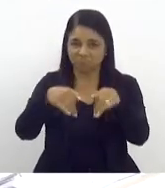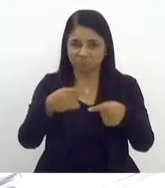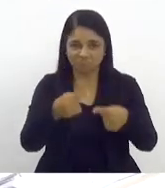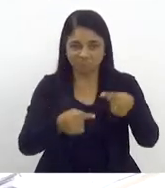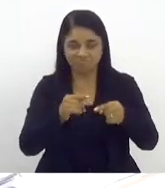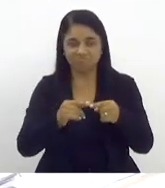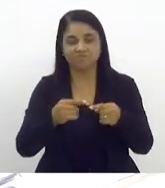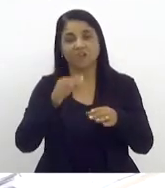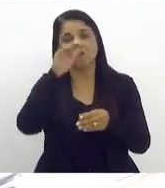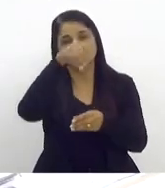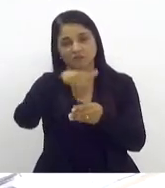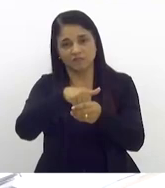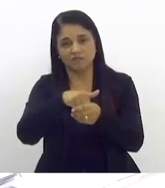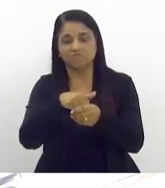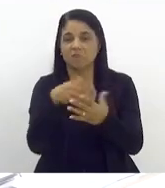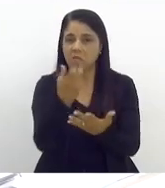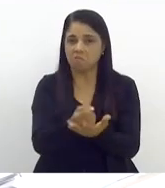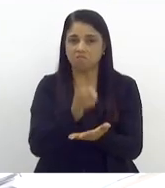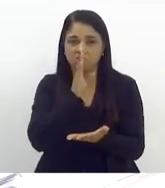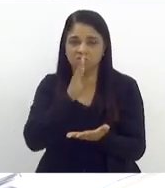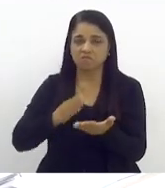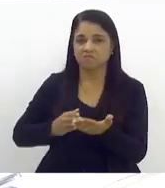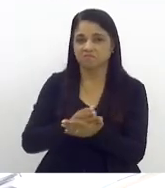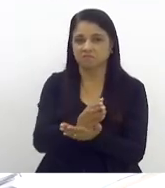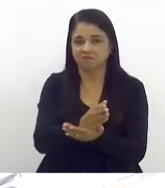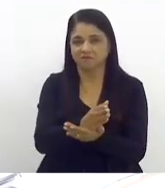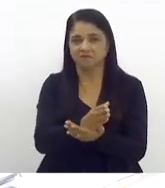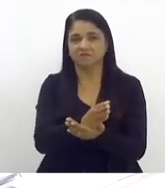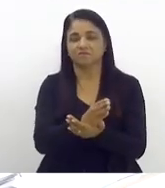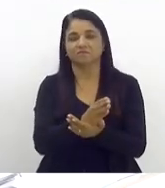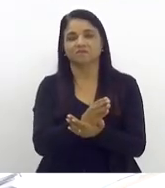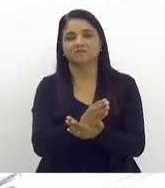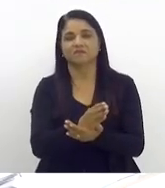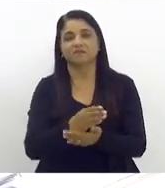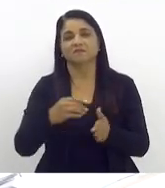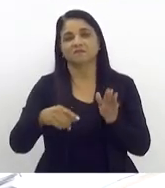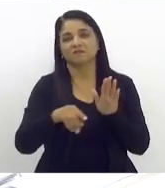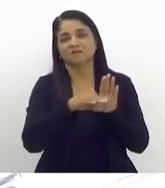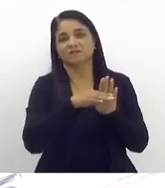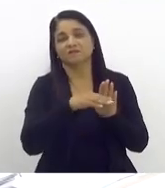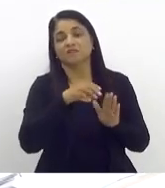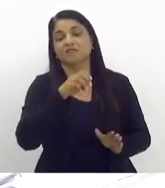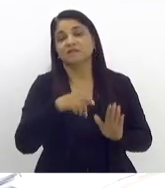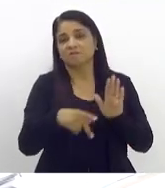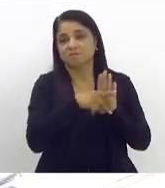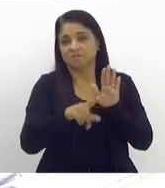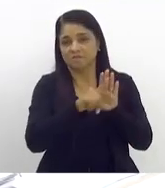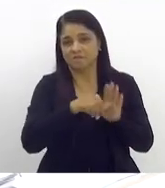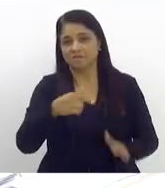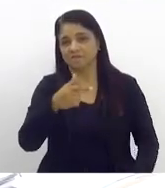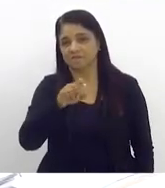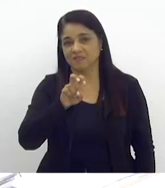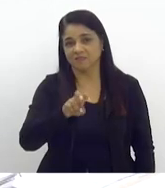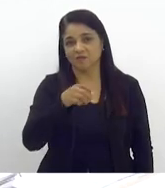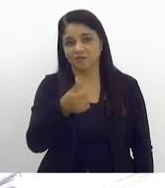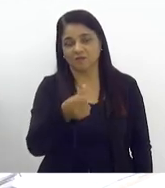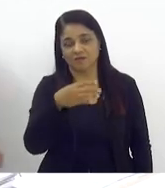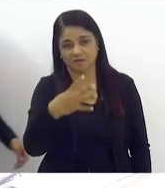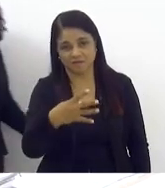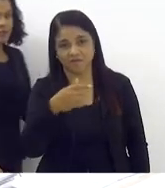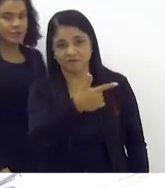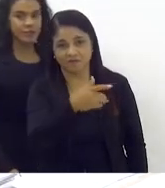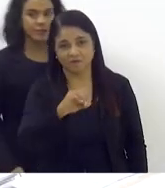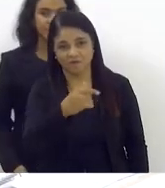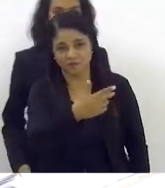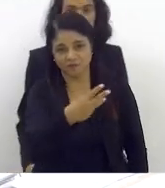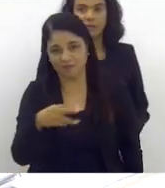encerrada a discussão. Em votação, senhores que aprovam, permaneçam como estão. Aprovado. 5 da pauta, o PL 542 de 23, de autoria dos deputados